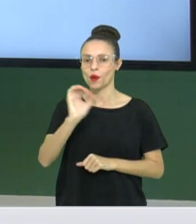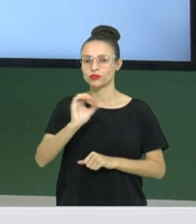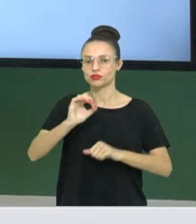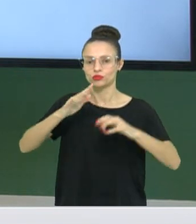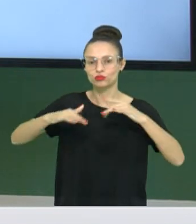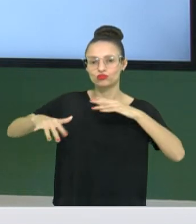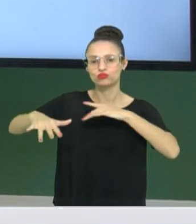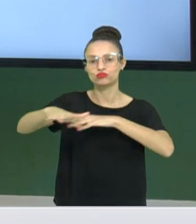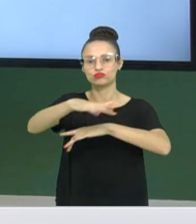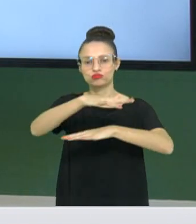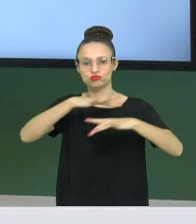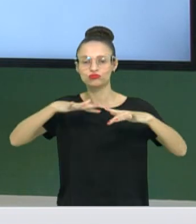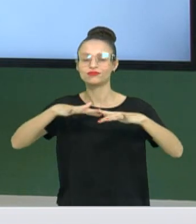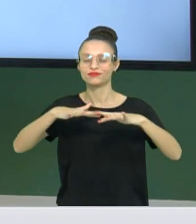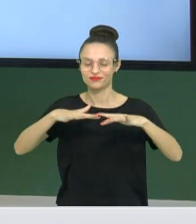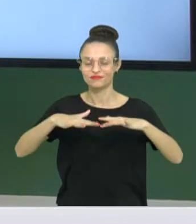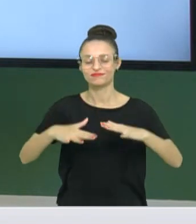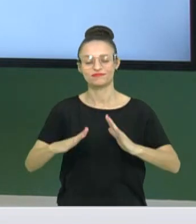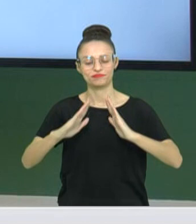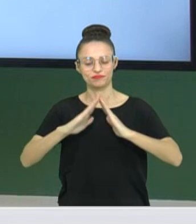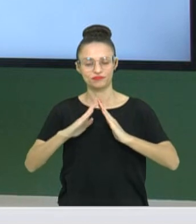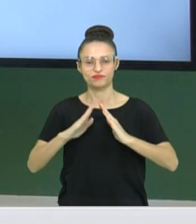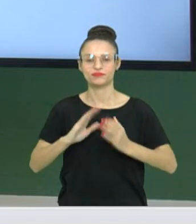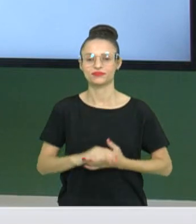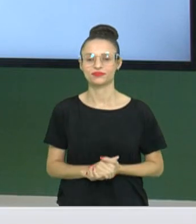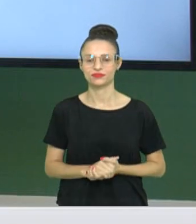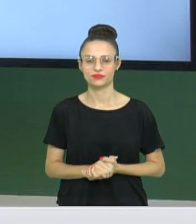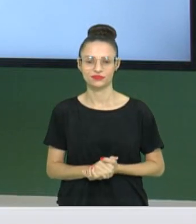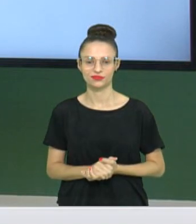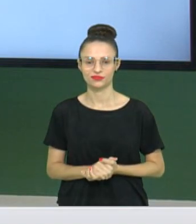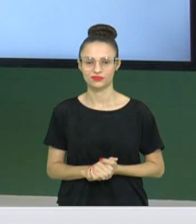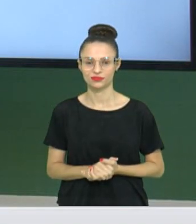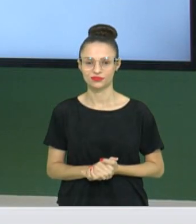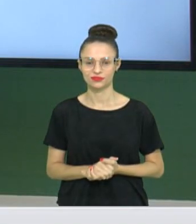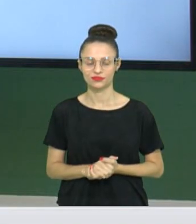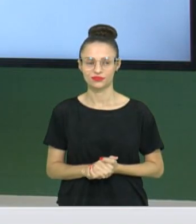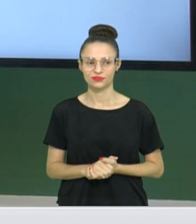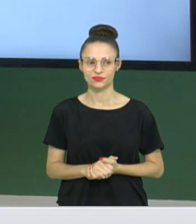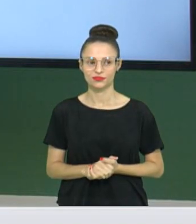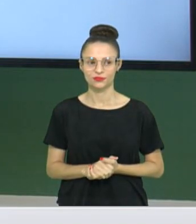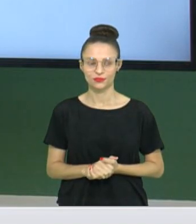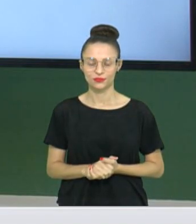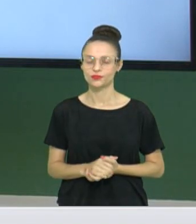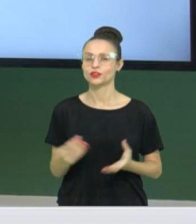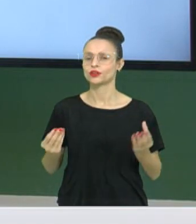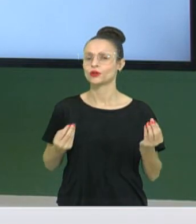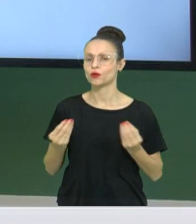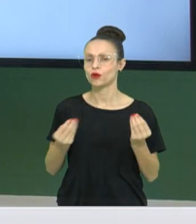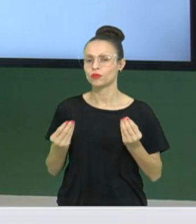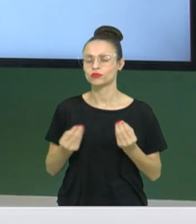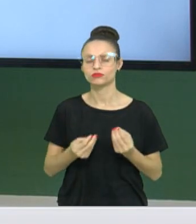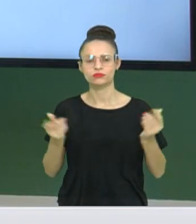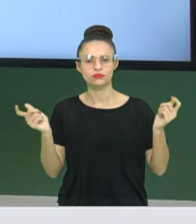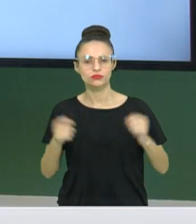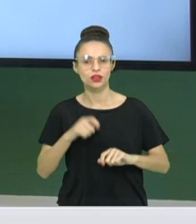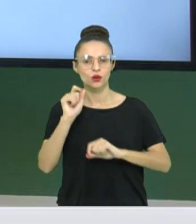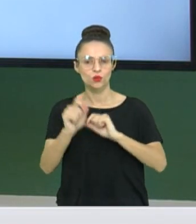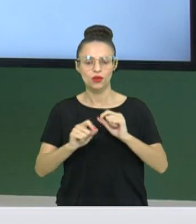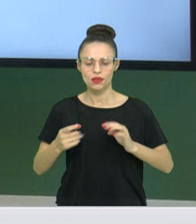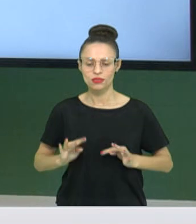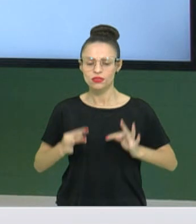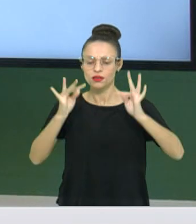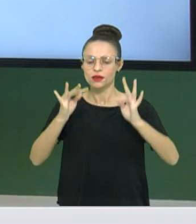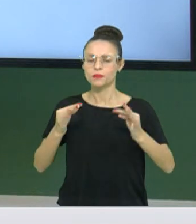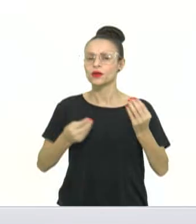oxigênio, libera, né, oxigênio para dentro da nossa casa, ok? Como que ela serve, professora, como